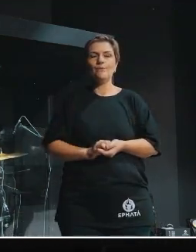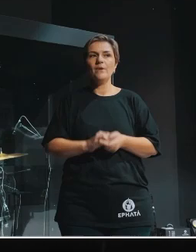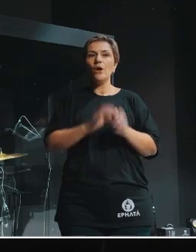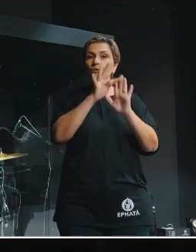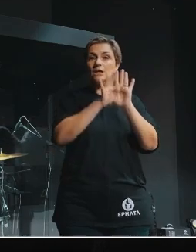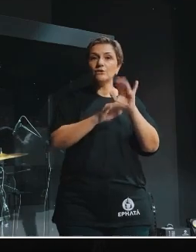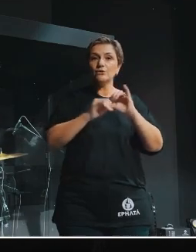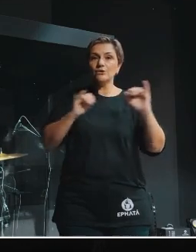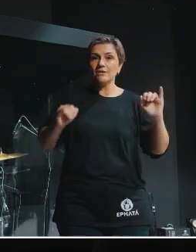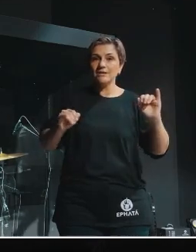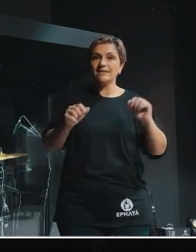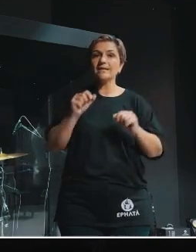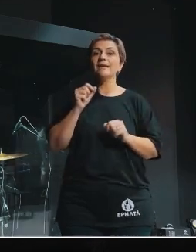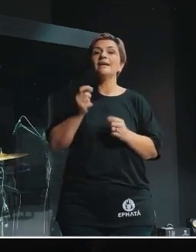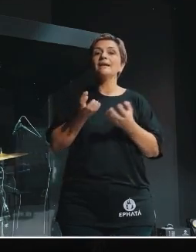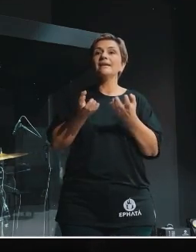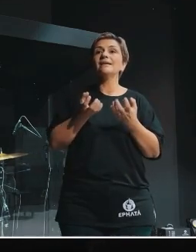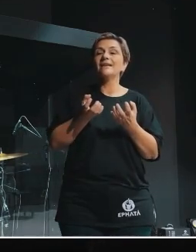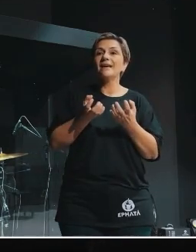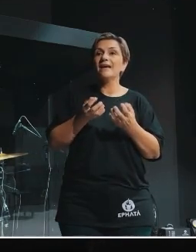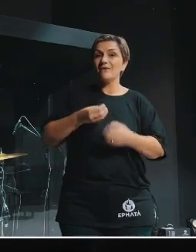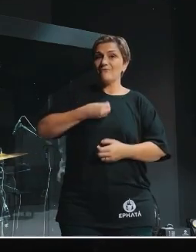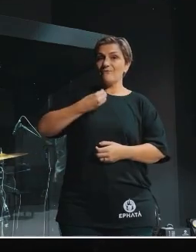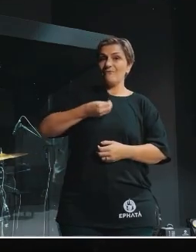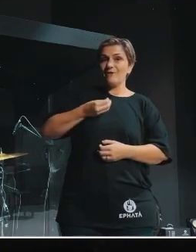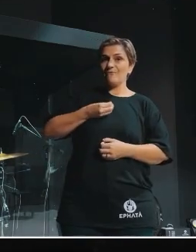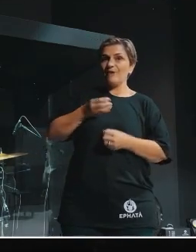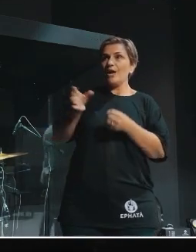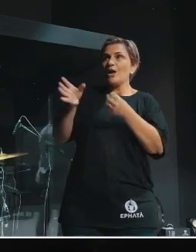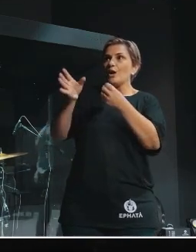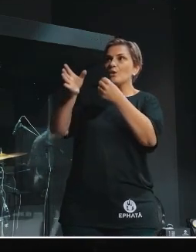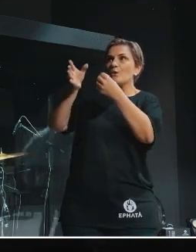aquele que habita no abrigo do Altíssimo